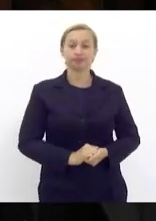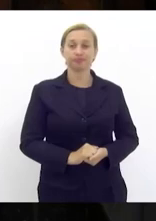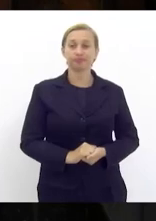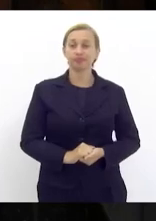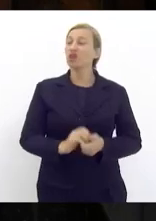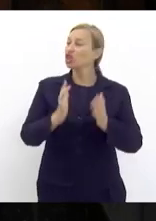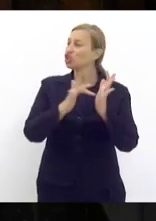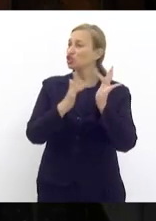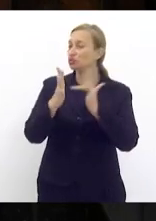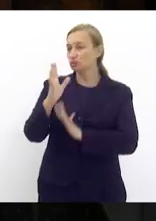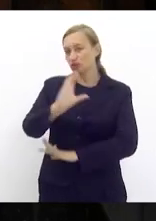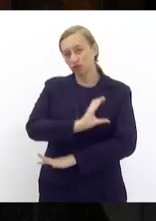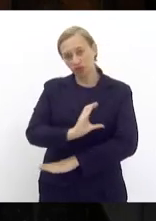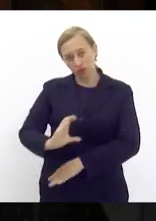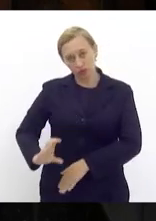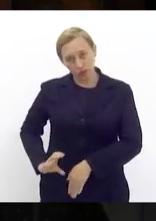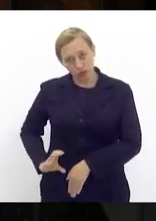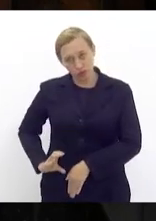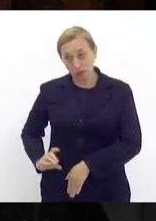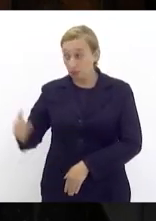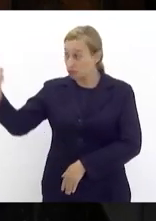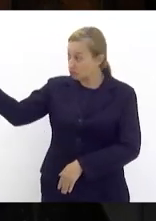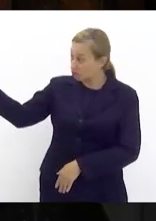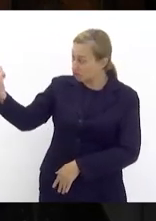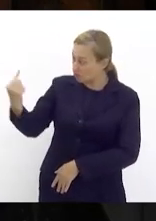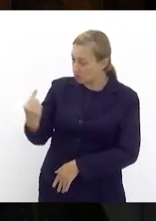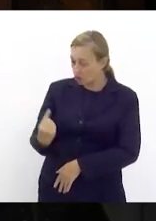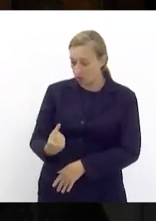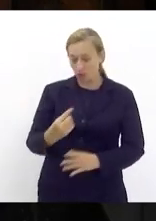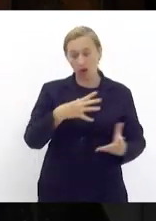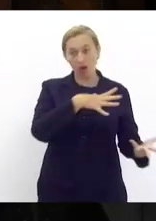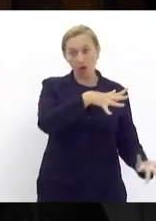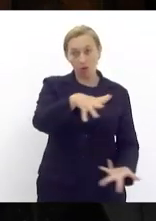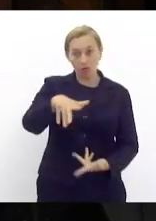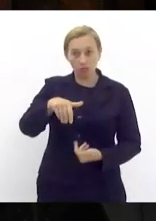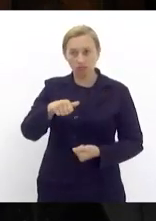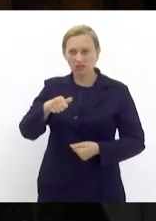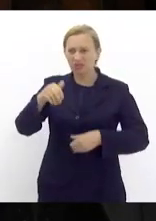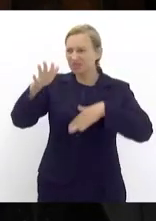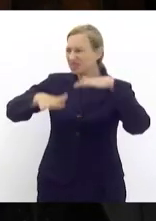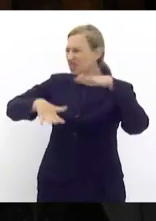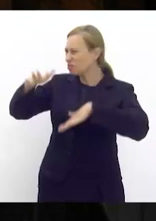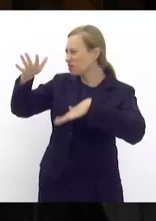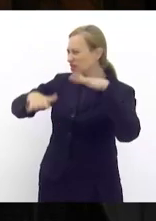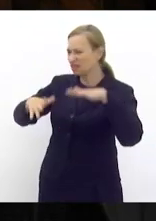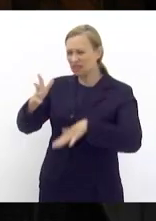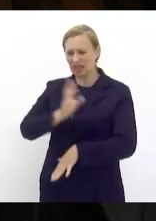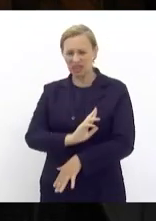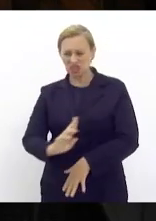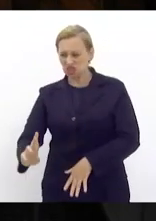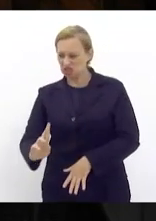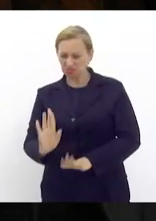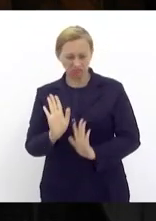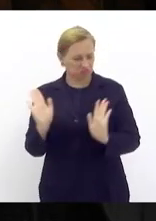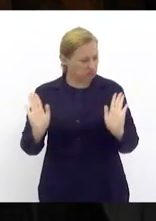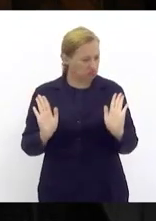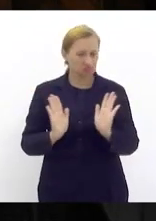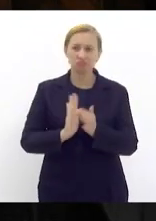E Jesus Cristo veio ao mundo, independente do credo de cada um,